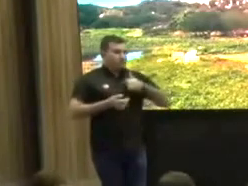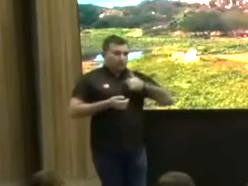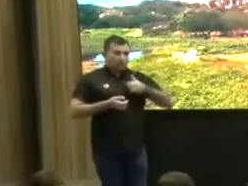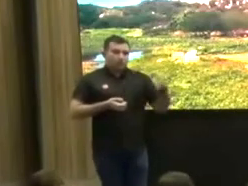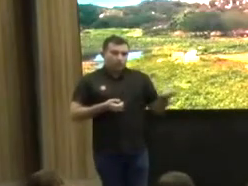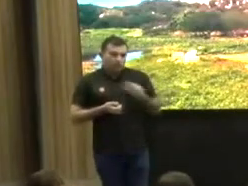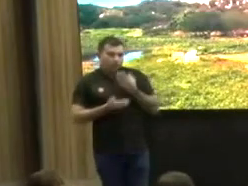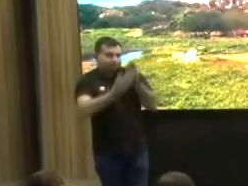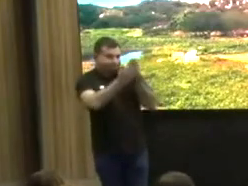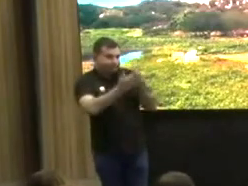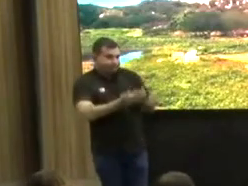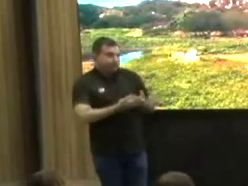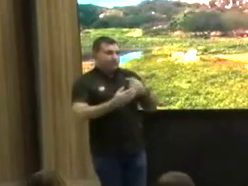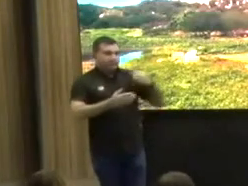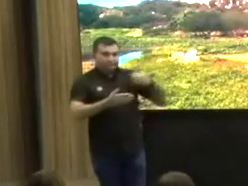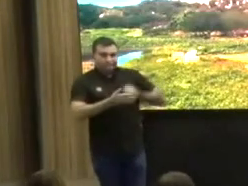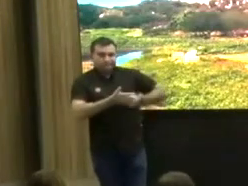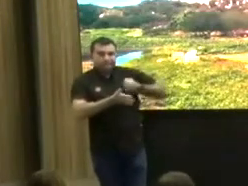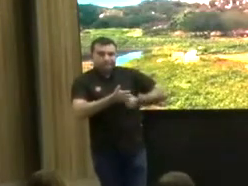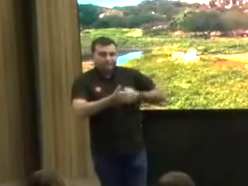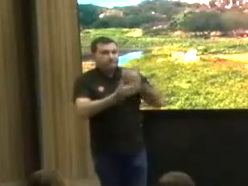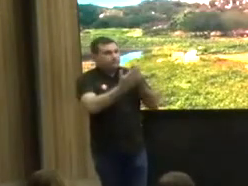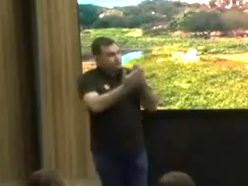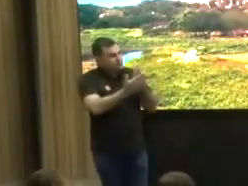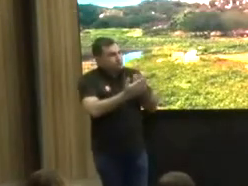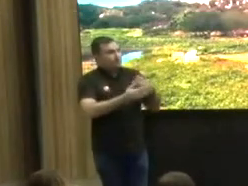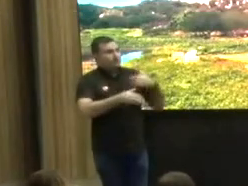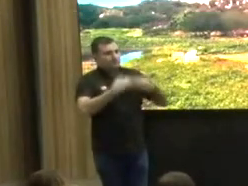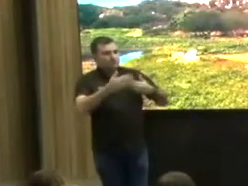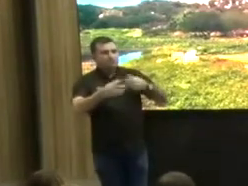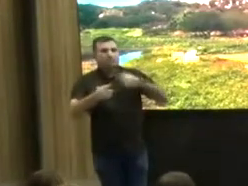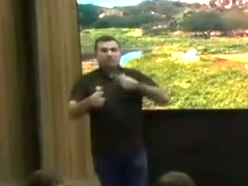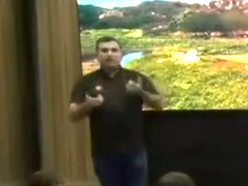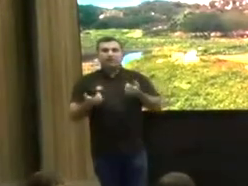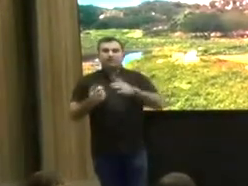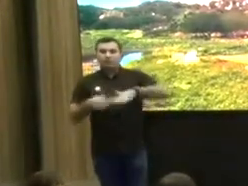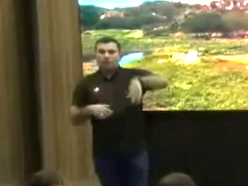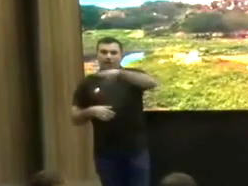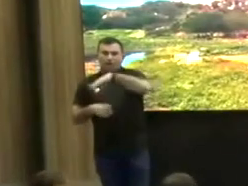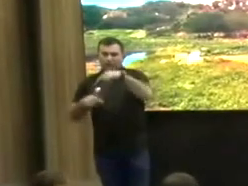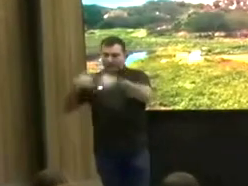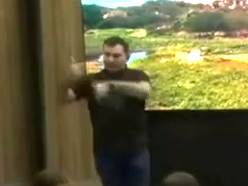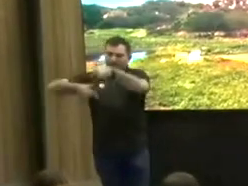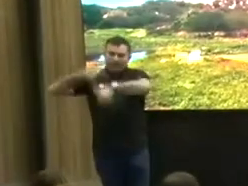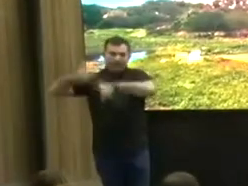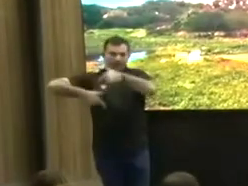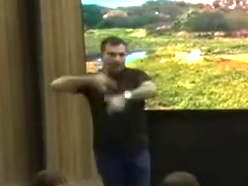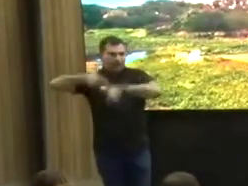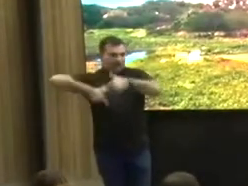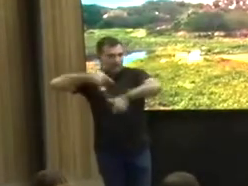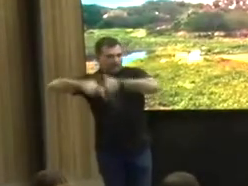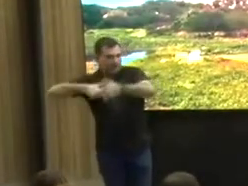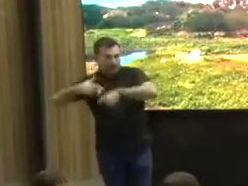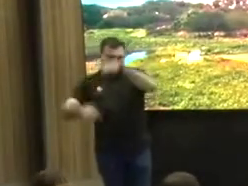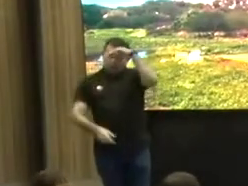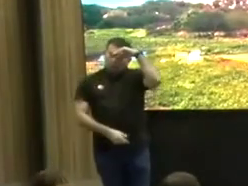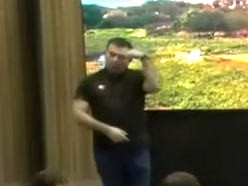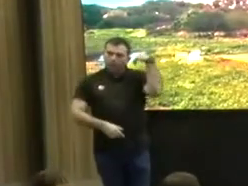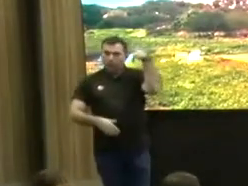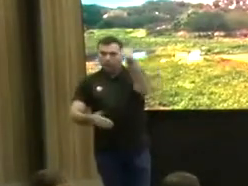atualizado para poder se manter num mercado de trabalho que é extremamente seletivo e que o exclui. Essa é uma